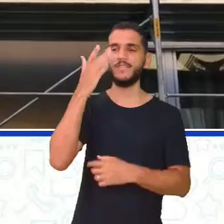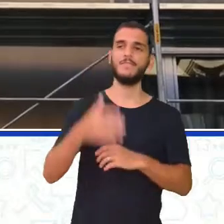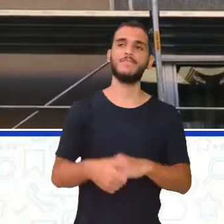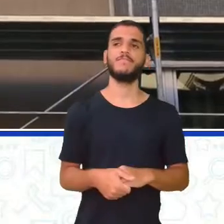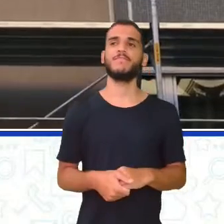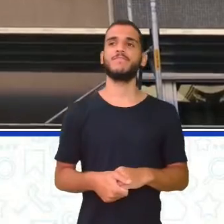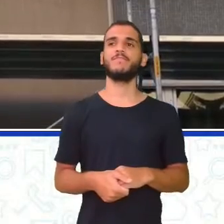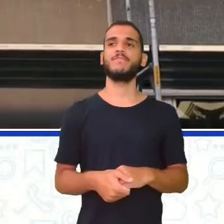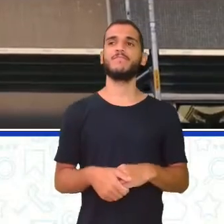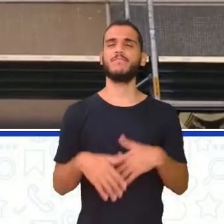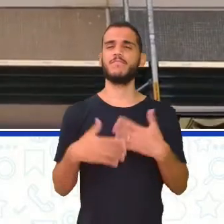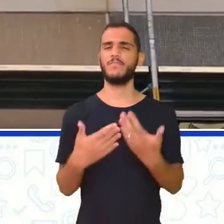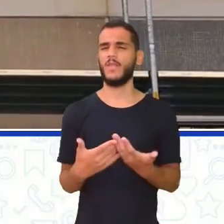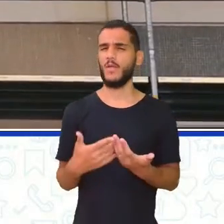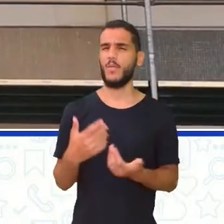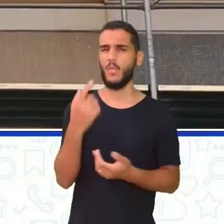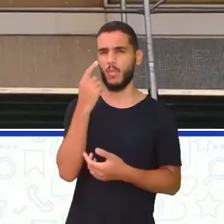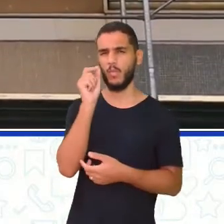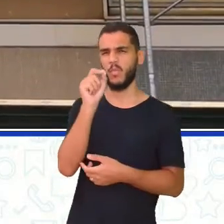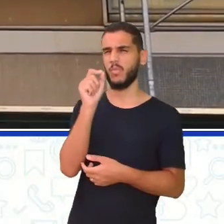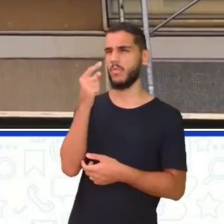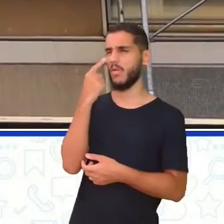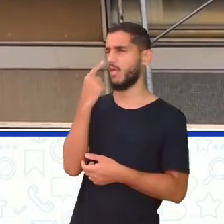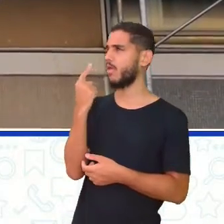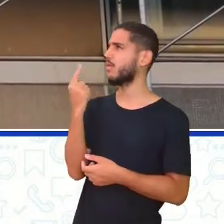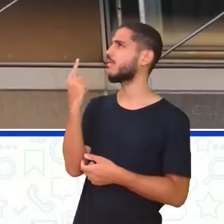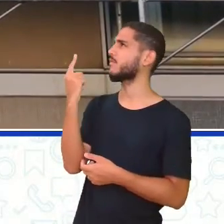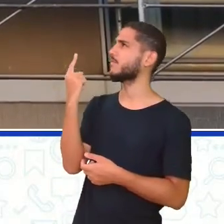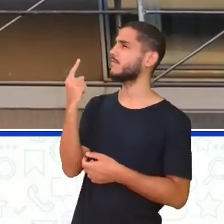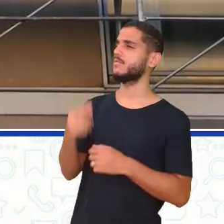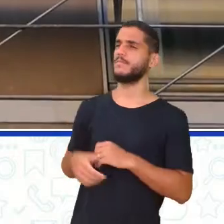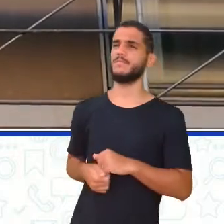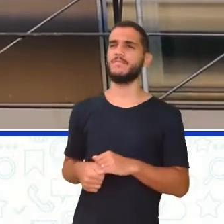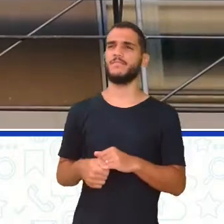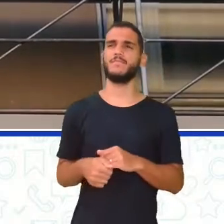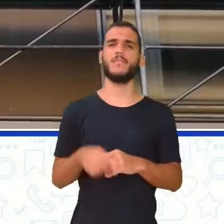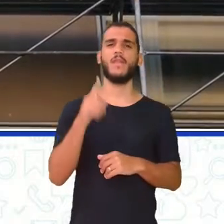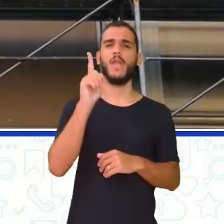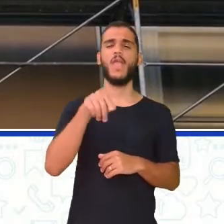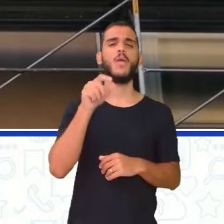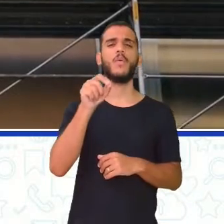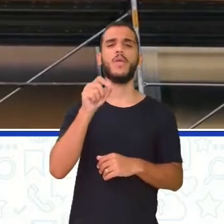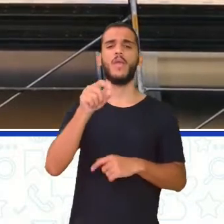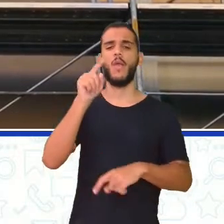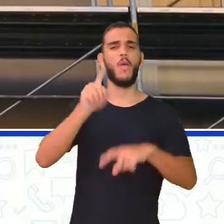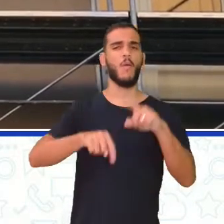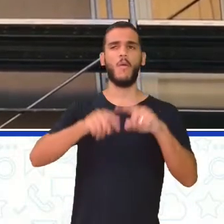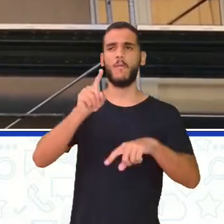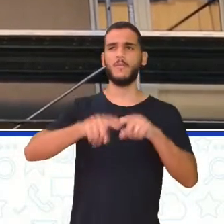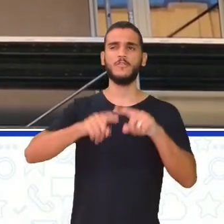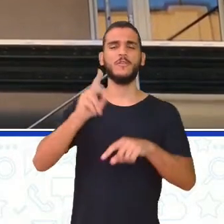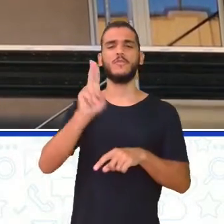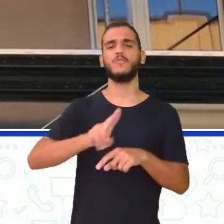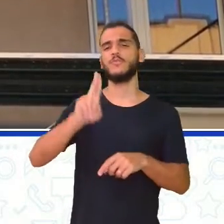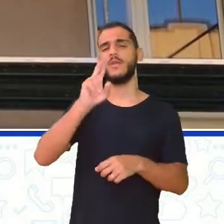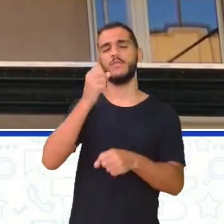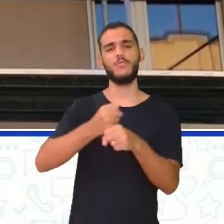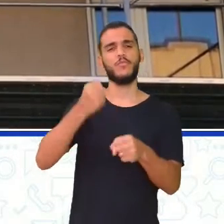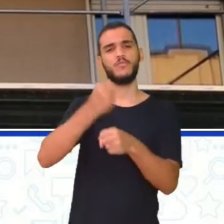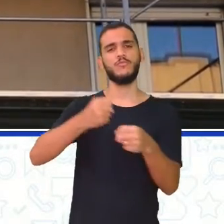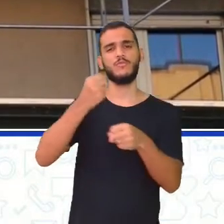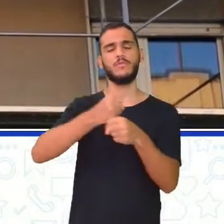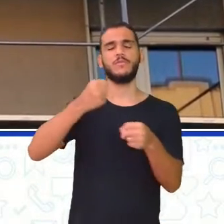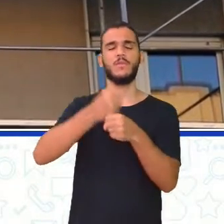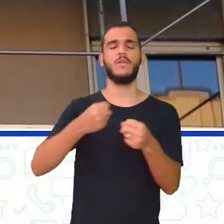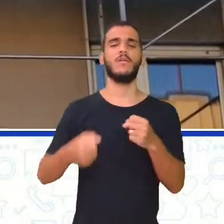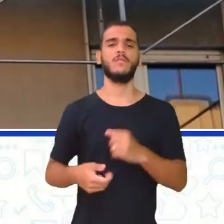E esse aí, professora, o que é isso? Gente, isso é um andaime. Normalmente você usa em construção para alcançar,